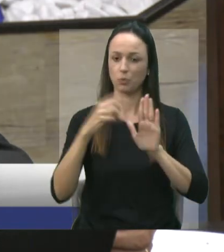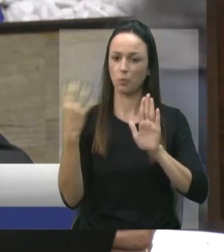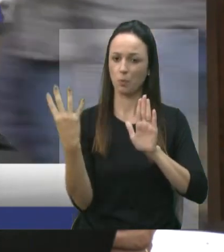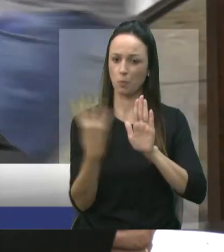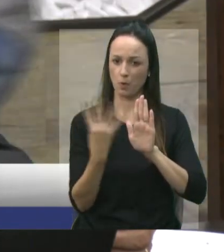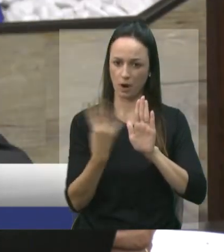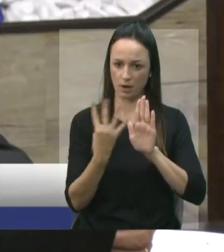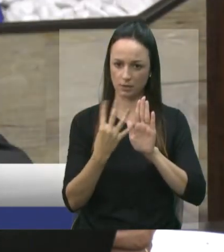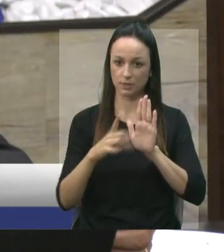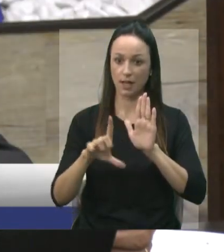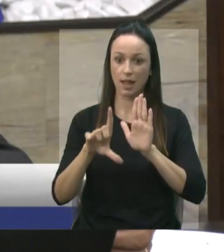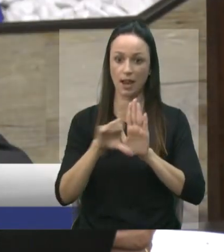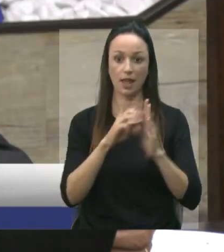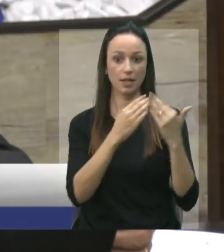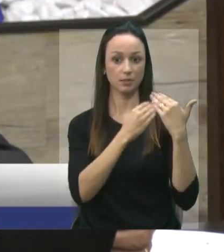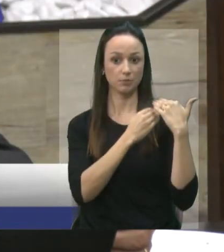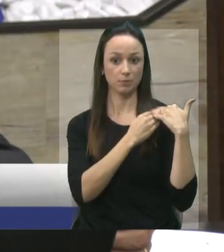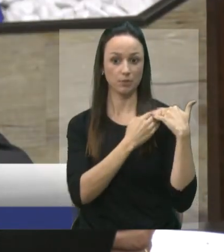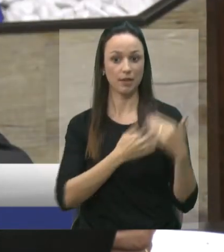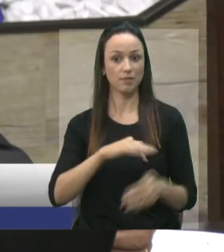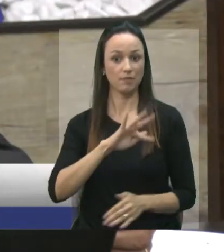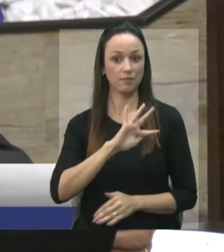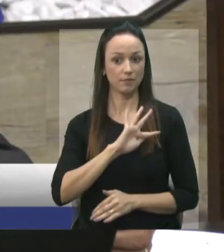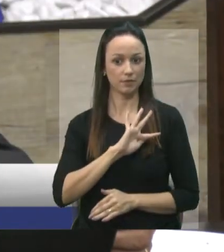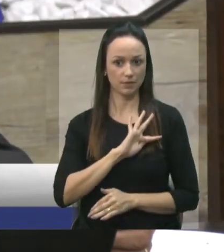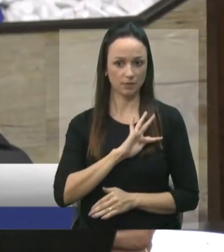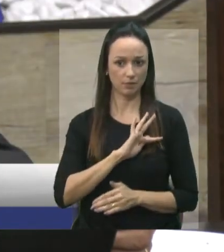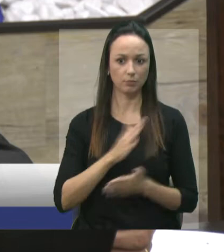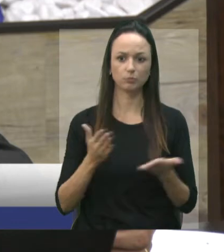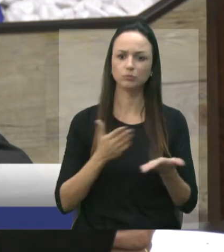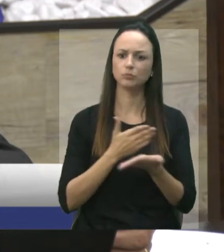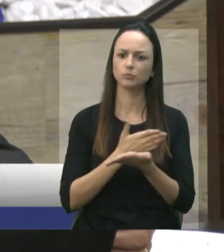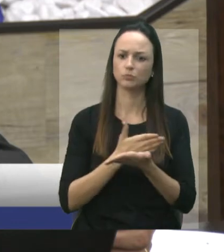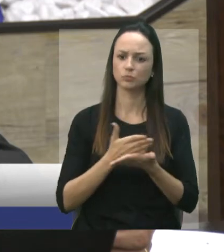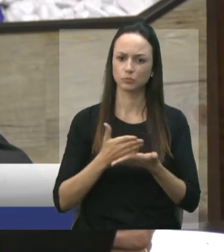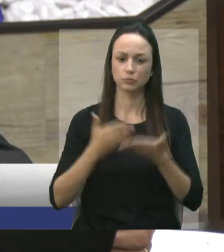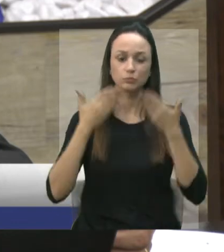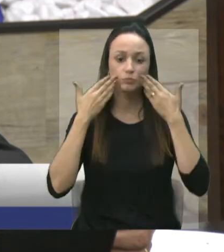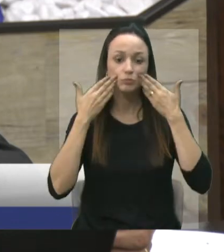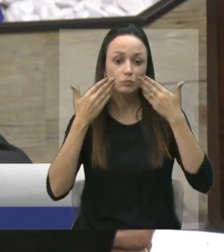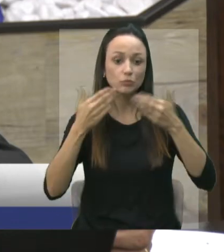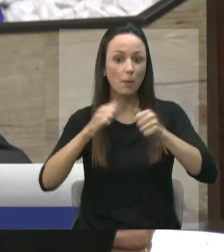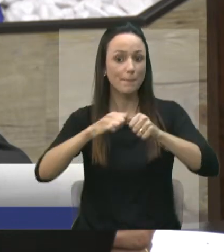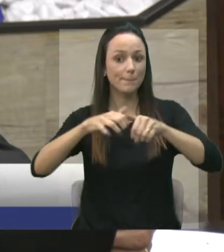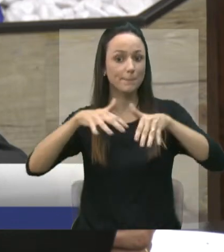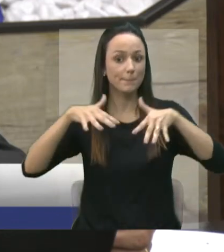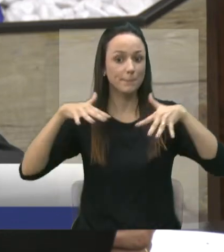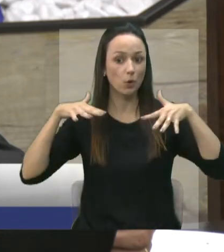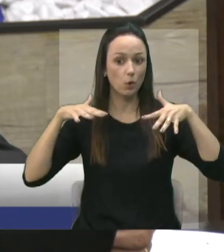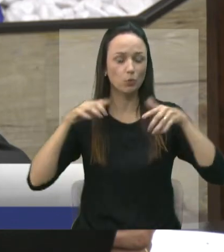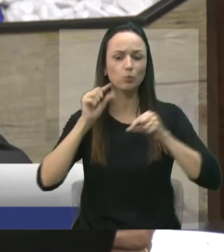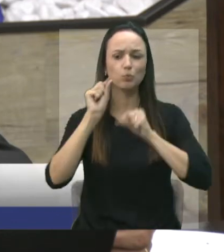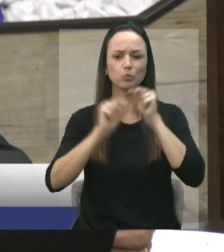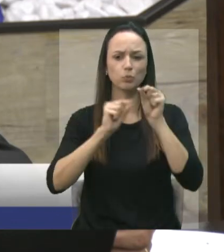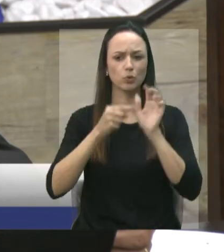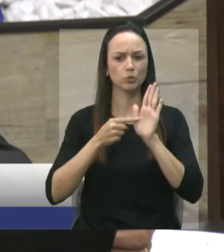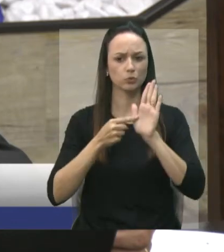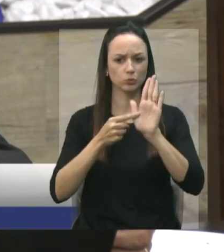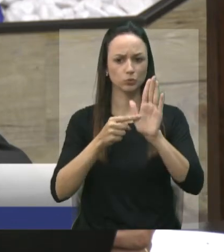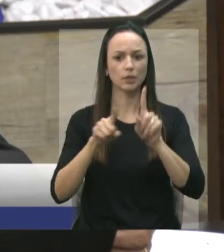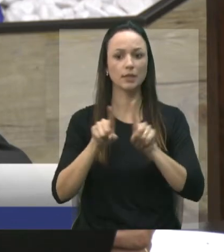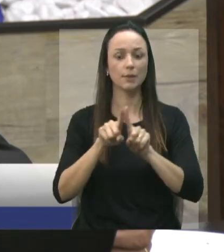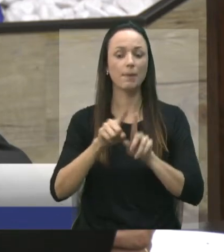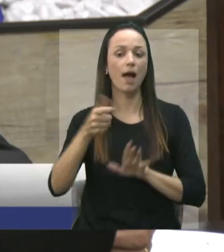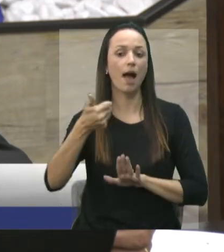da Lei de Responsabilidade Fiscal, vamos dar início à audiência pública referente ao demonstrativo e avaliação